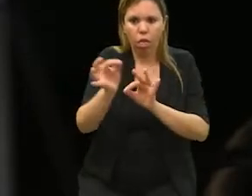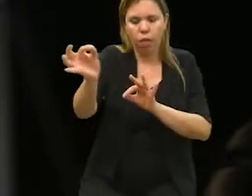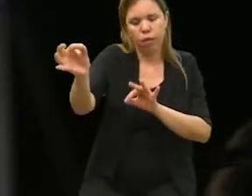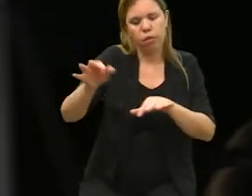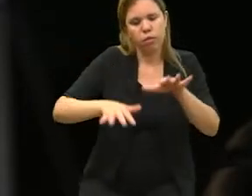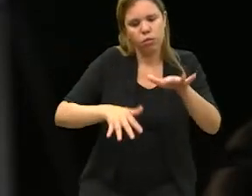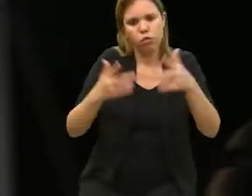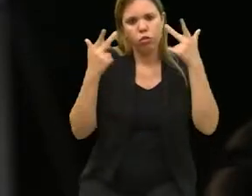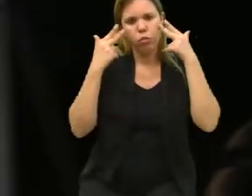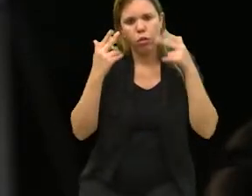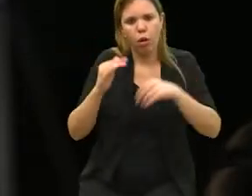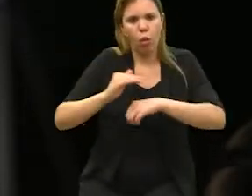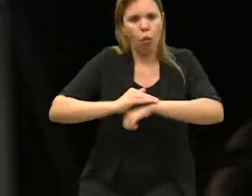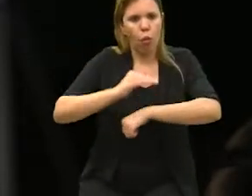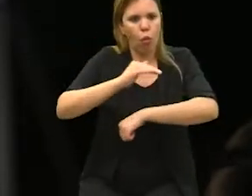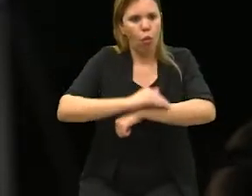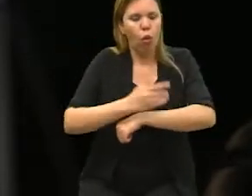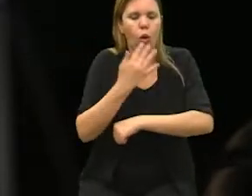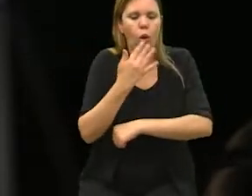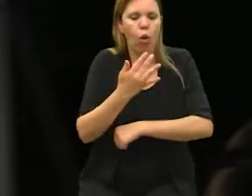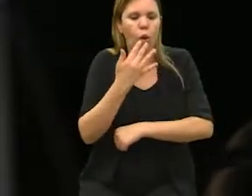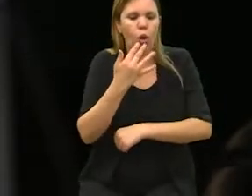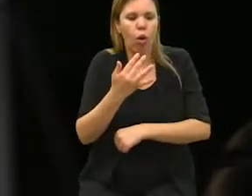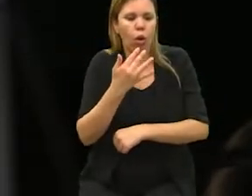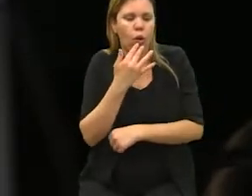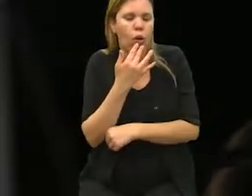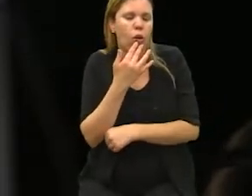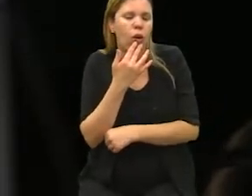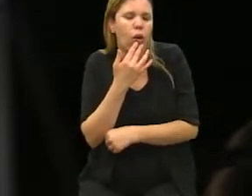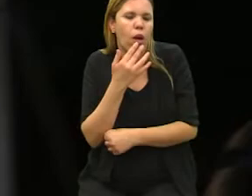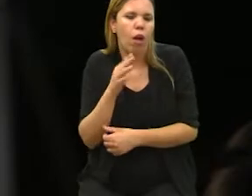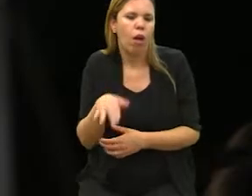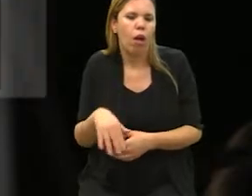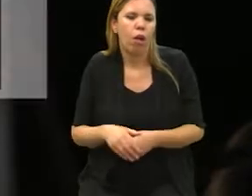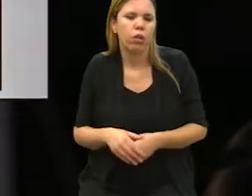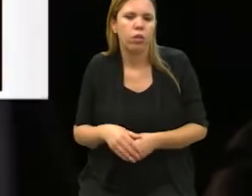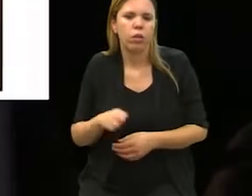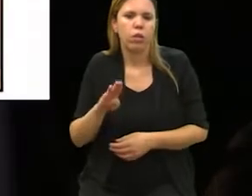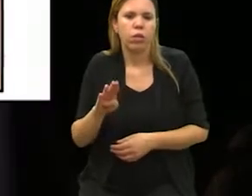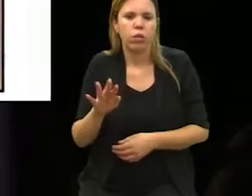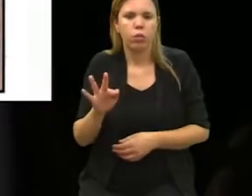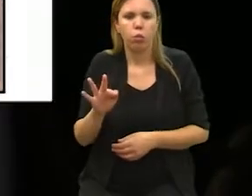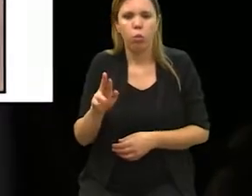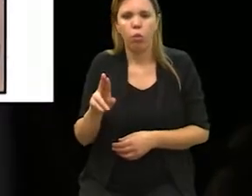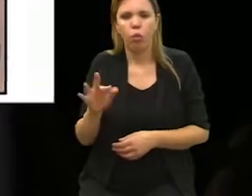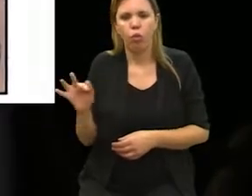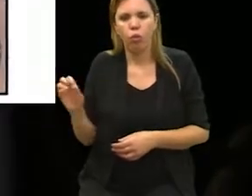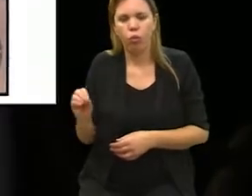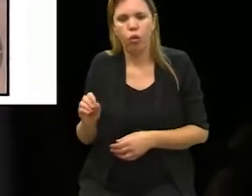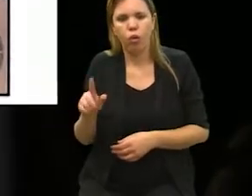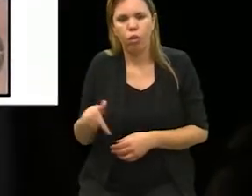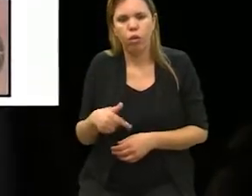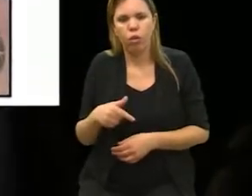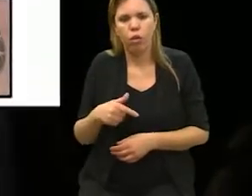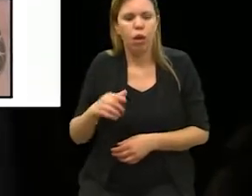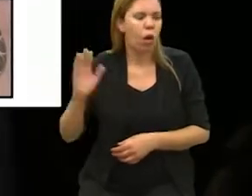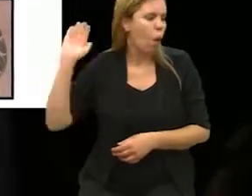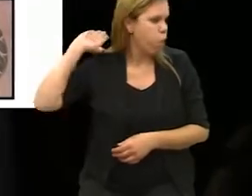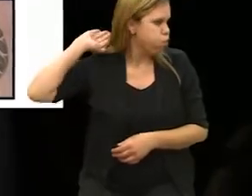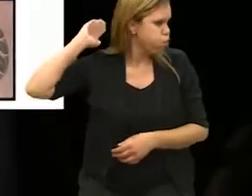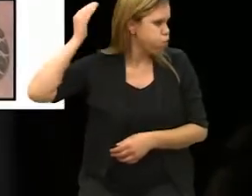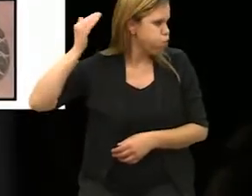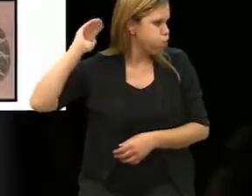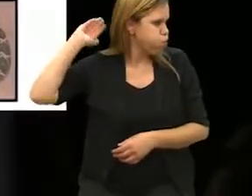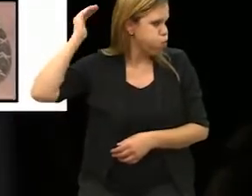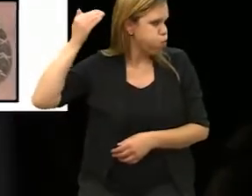E normalmente os sapos que são mais coloridos, ou bufo marinos, né? Que tem a bufotoxina, que é um sapo grandão, ele tem no dorso